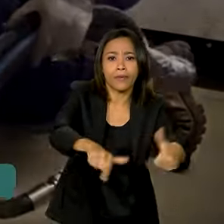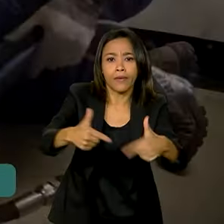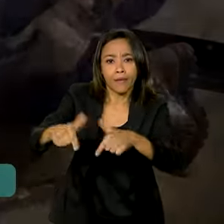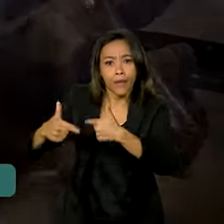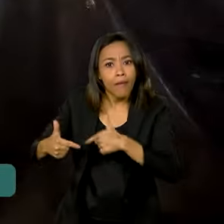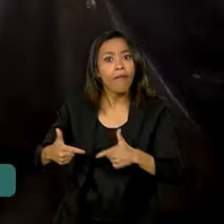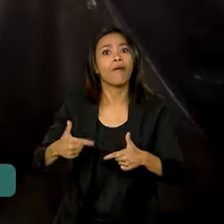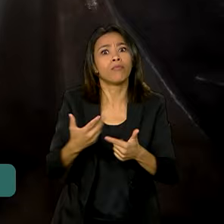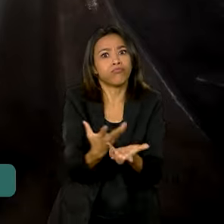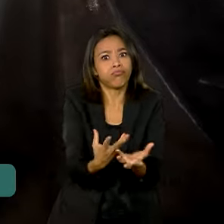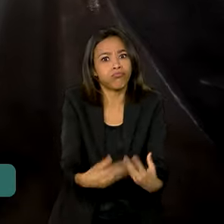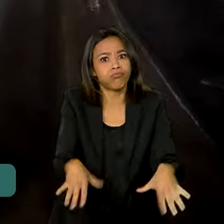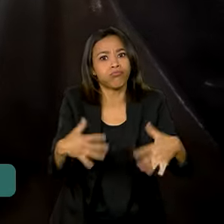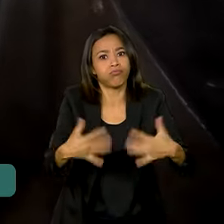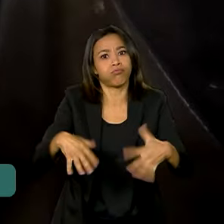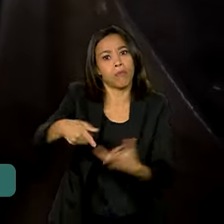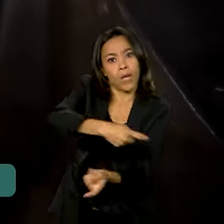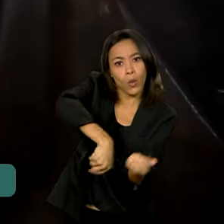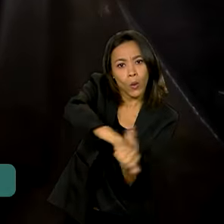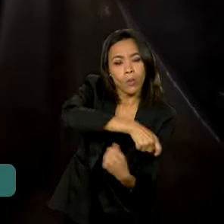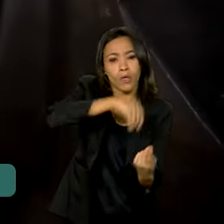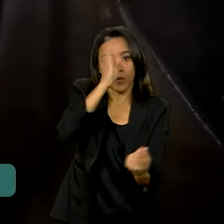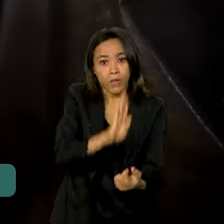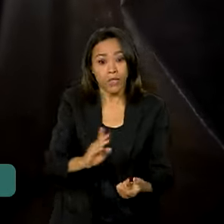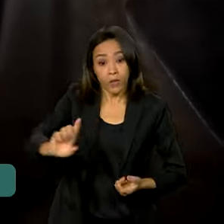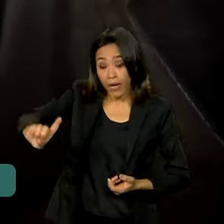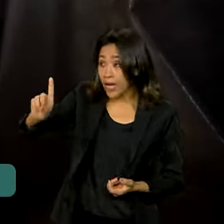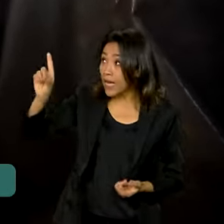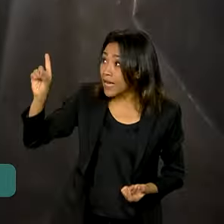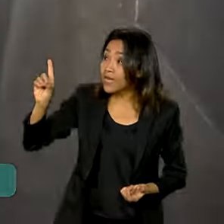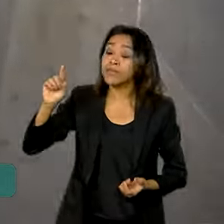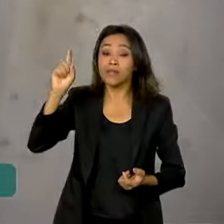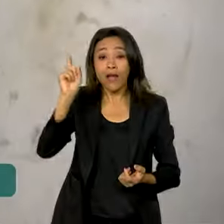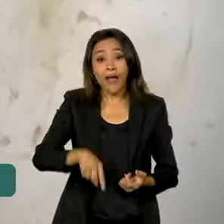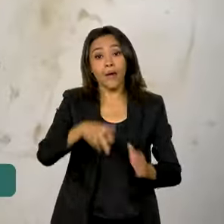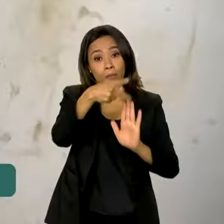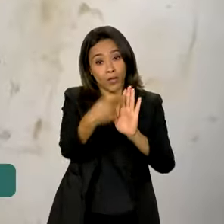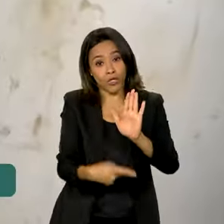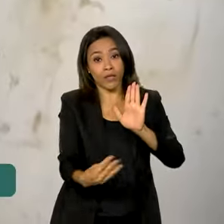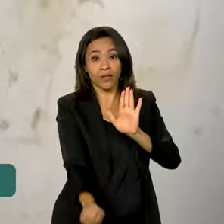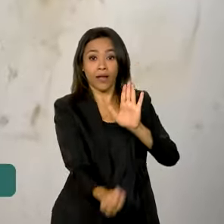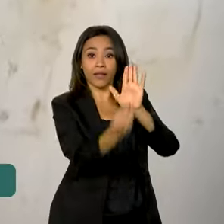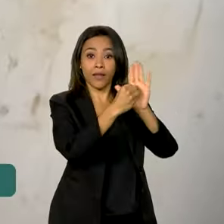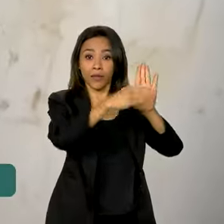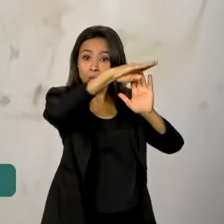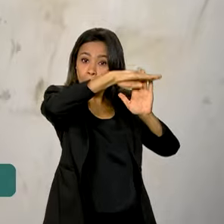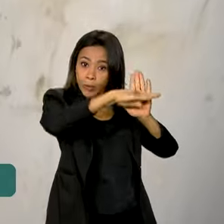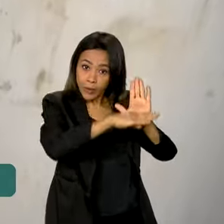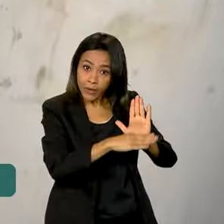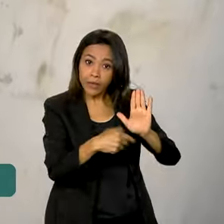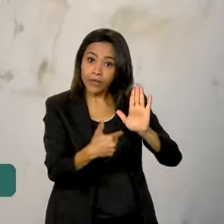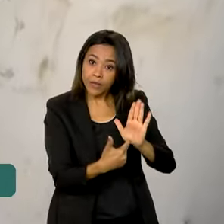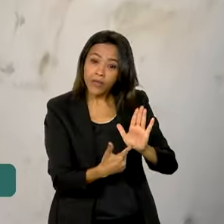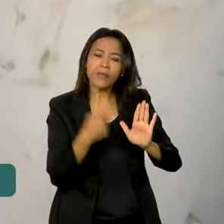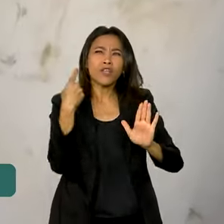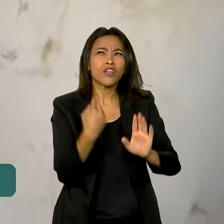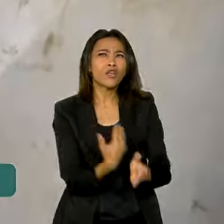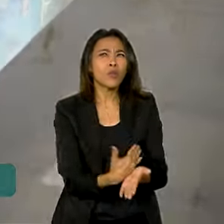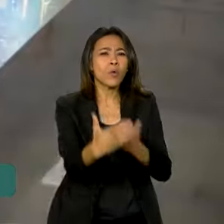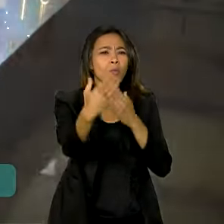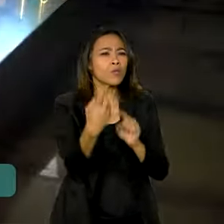economia brasileira. Esse projeto faz parte do programa Fragatas Classe Tamandaré, iniciado